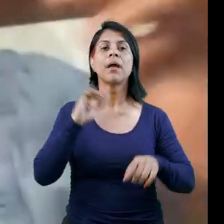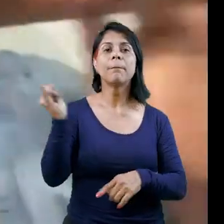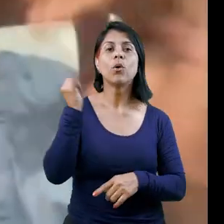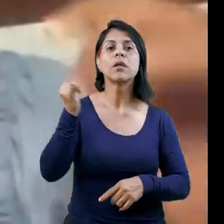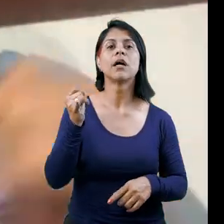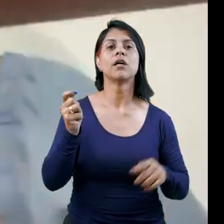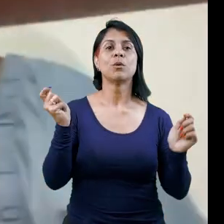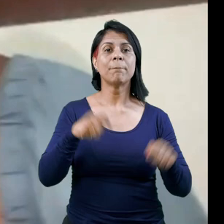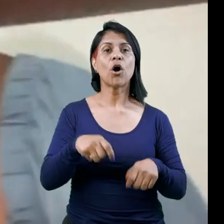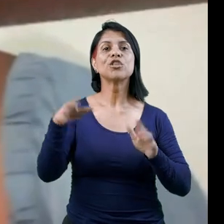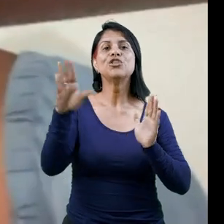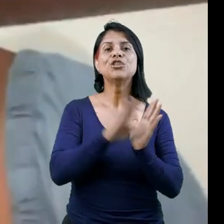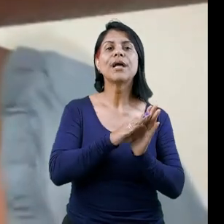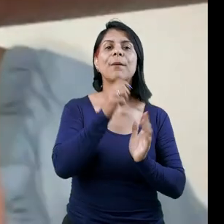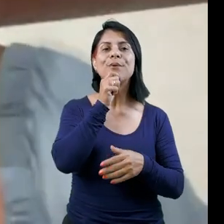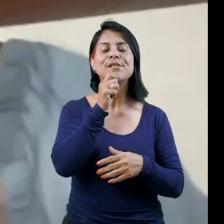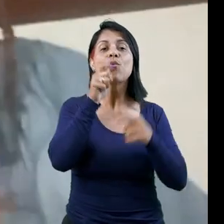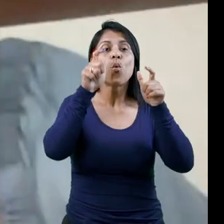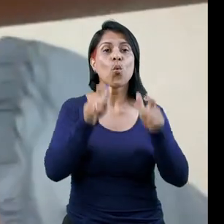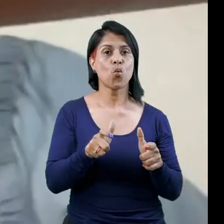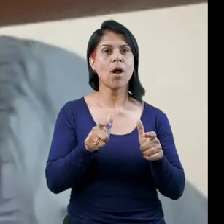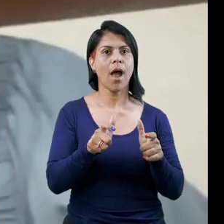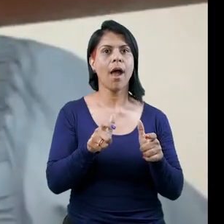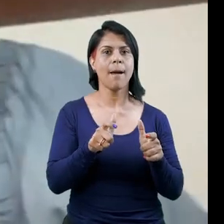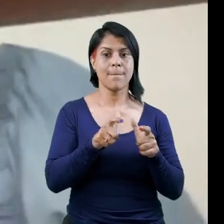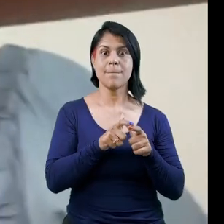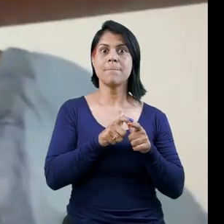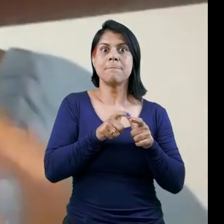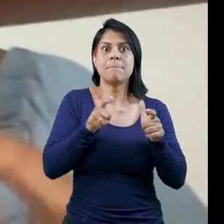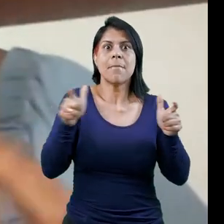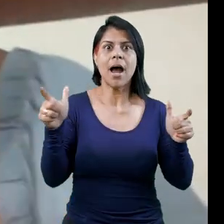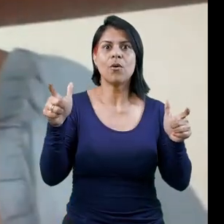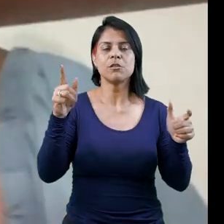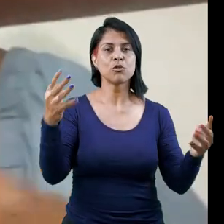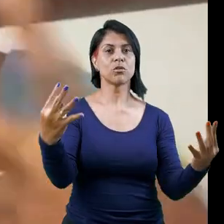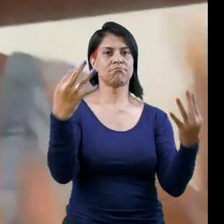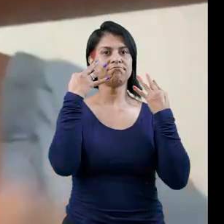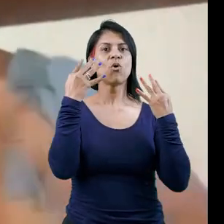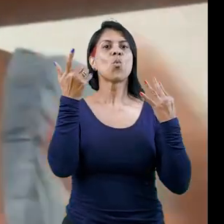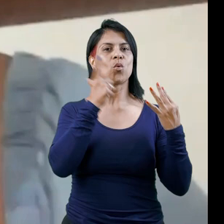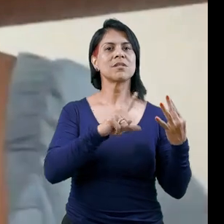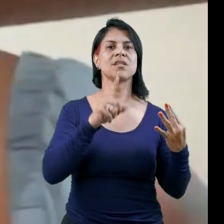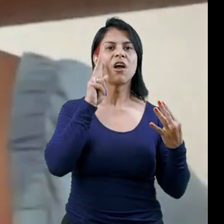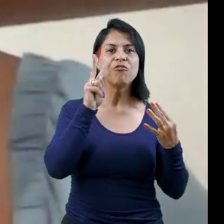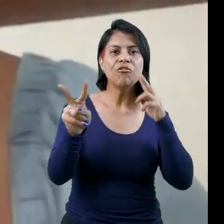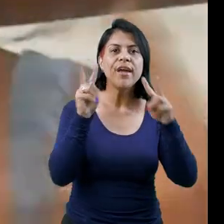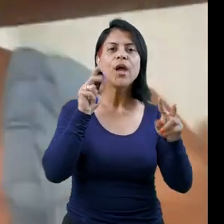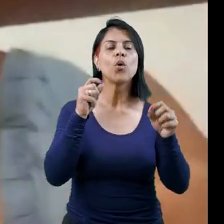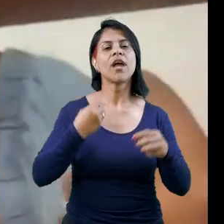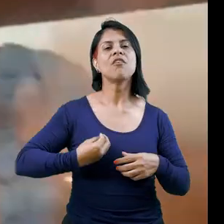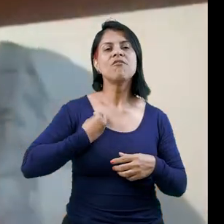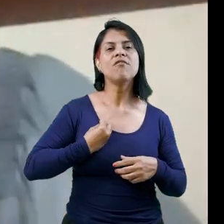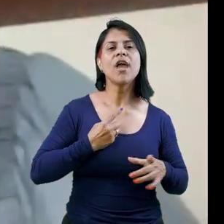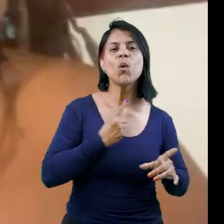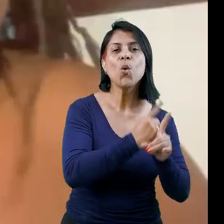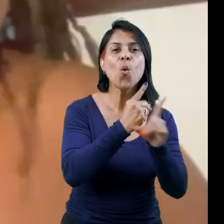possam chegar num lugar, numa máxima do que eles podem ser, né? Para que a gente consiga viver dos encontros aquilo